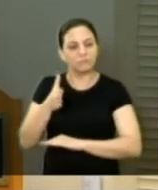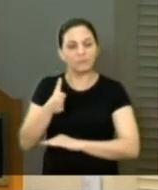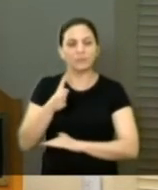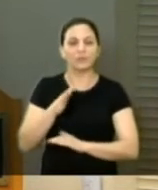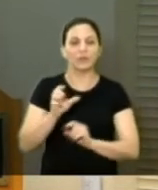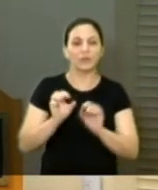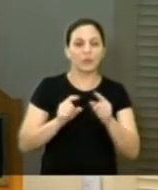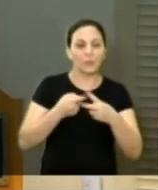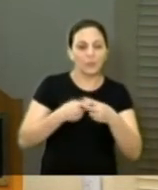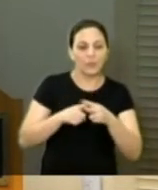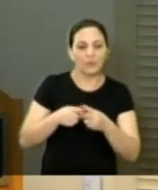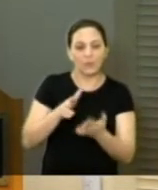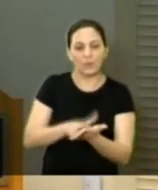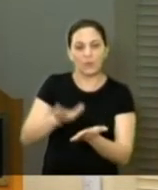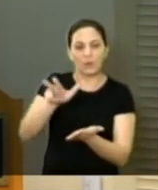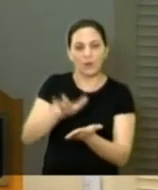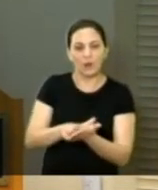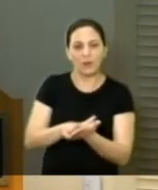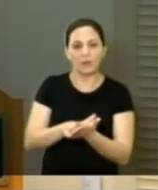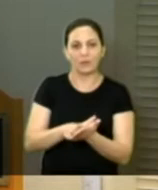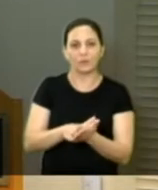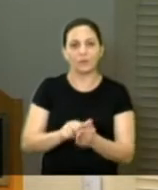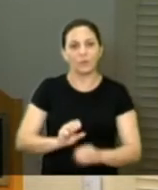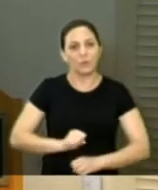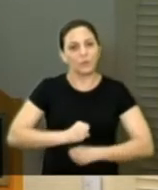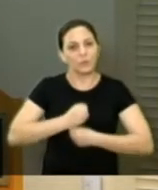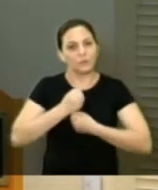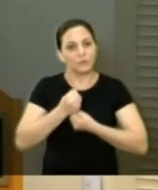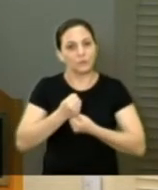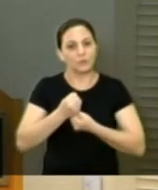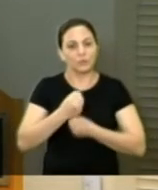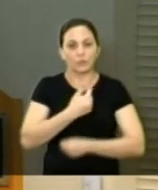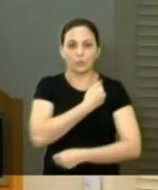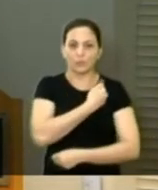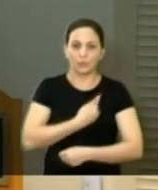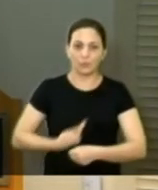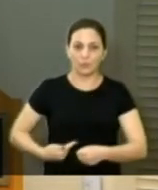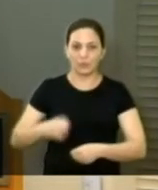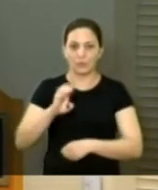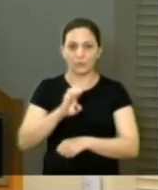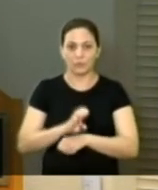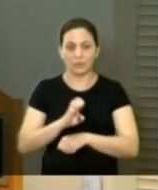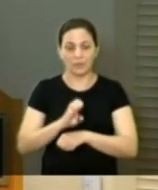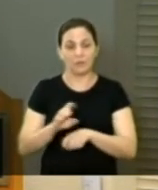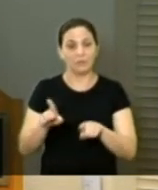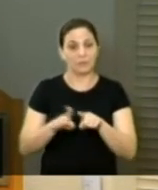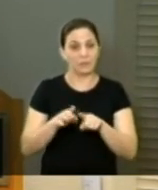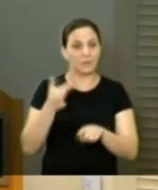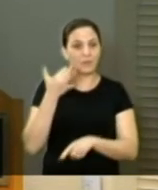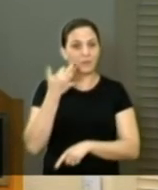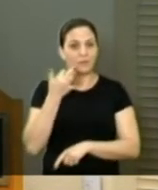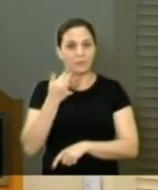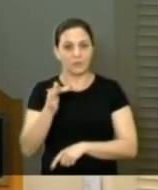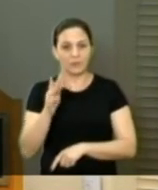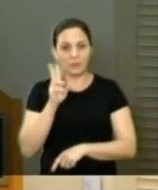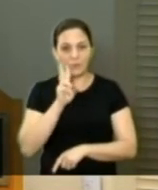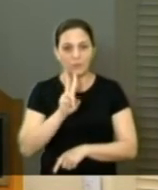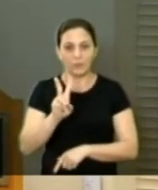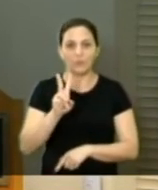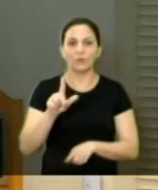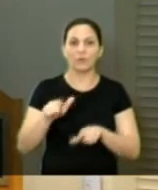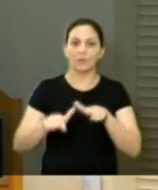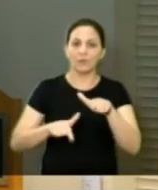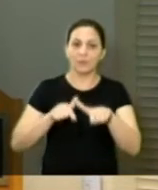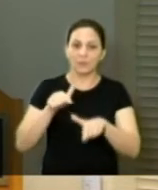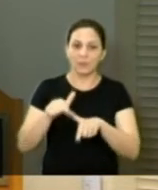leitos reformados, né? Graças ao empenho do governo do Estado e do governo federal, a gente viu também o